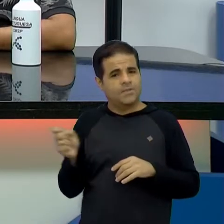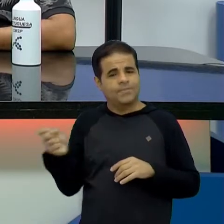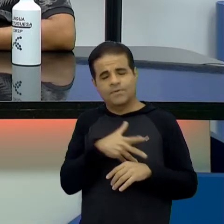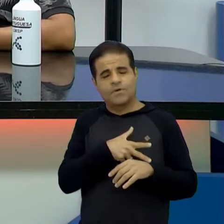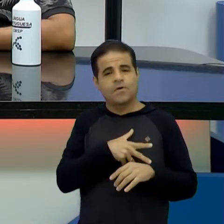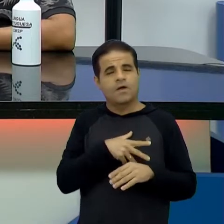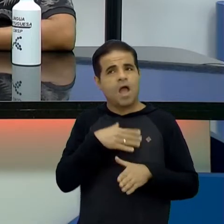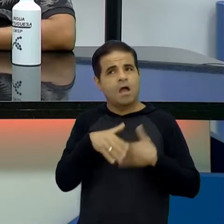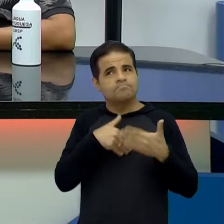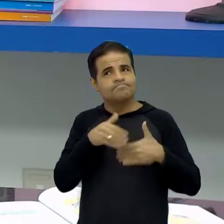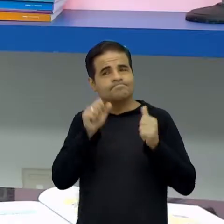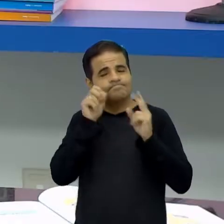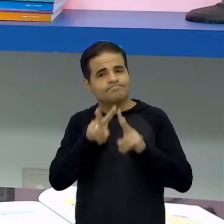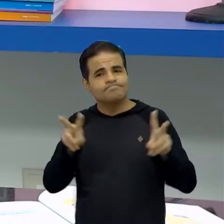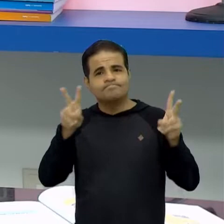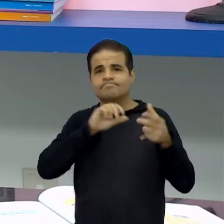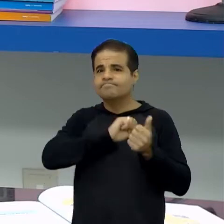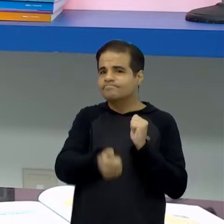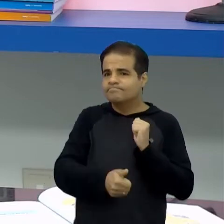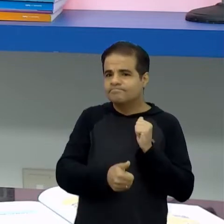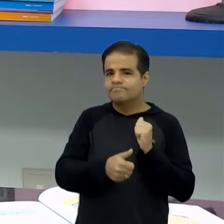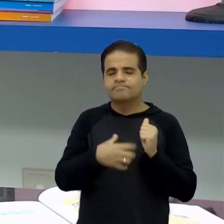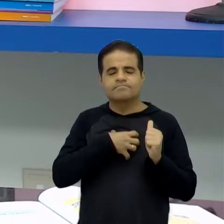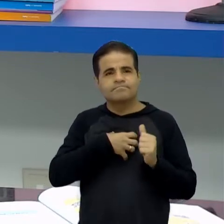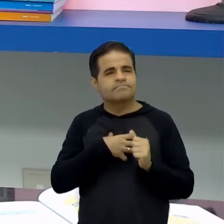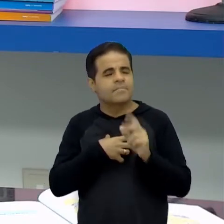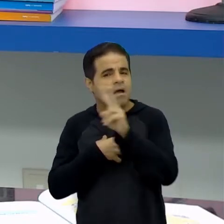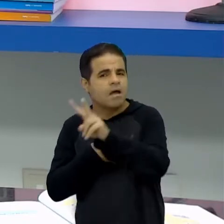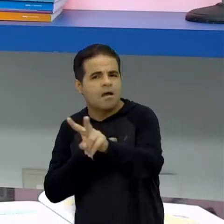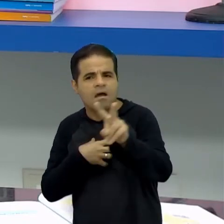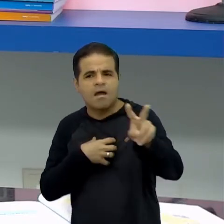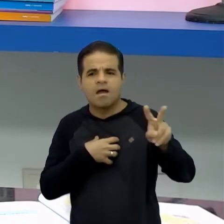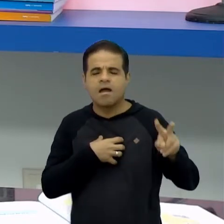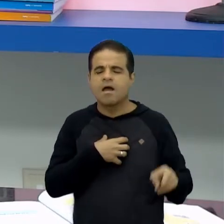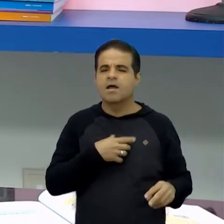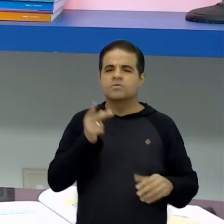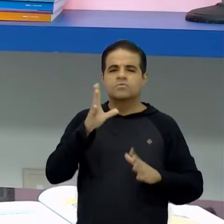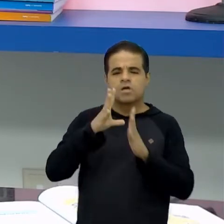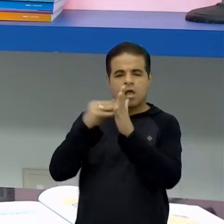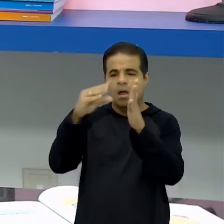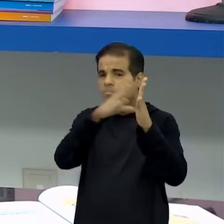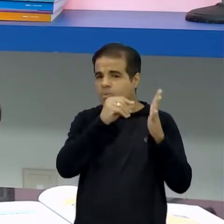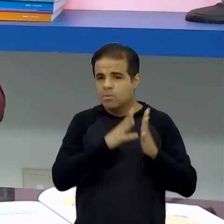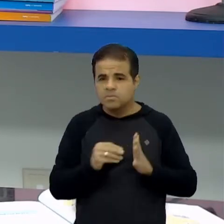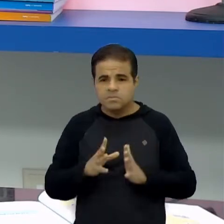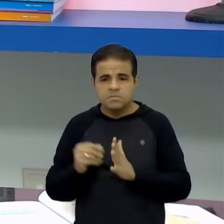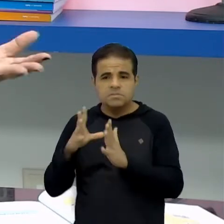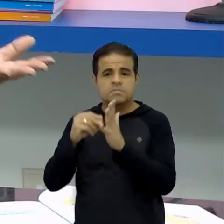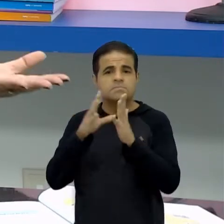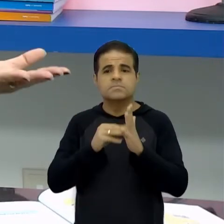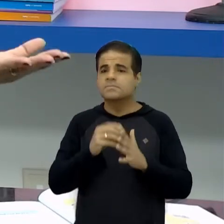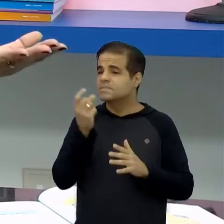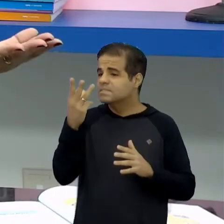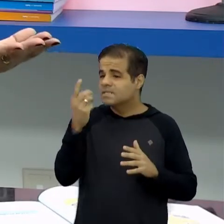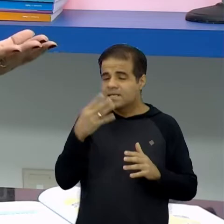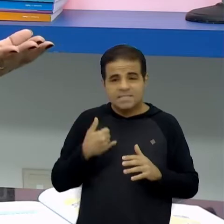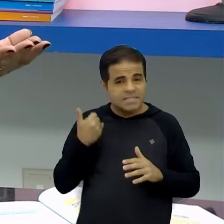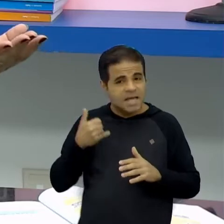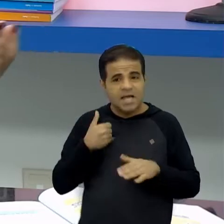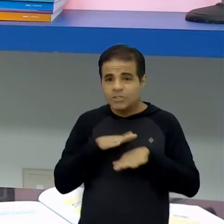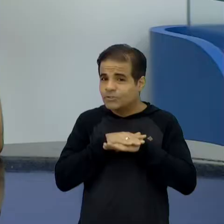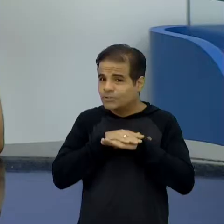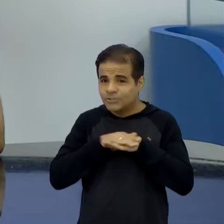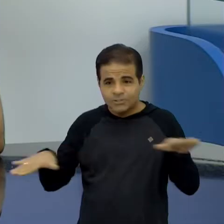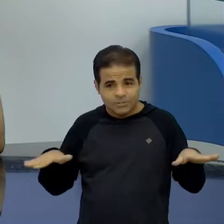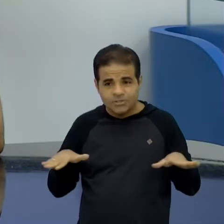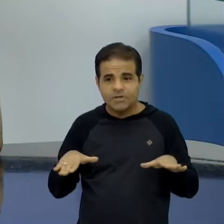gente acaba vendo as atletas aí de acordo com as suas modalidades, mas olha só, 13 anos. E